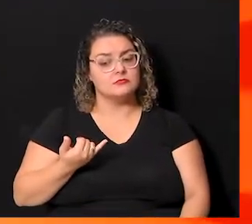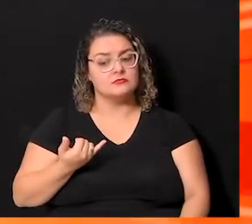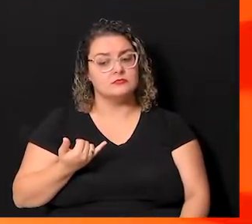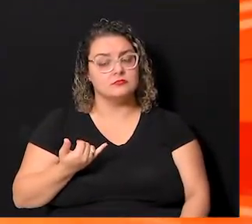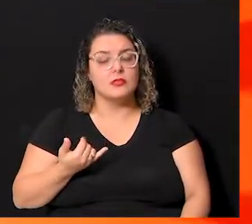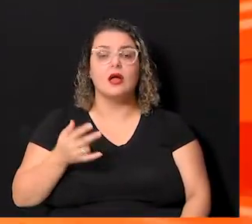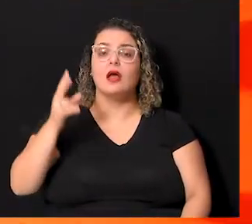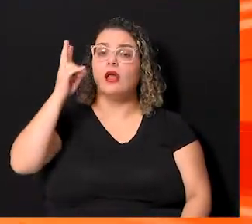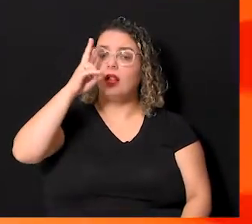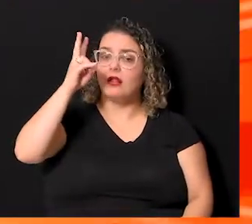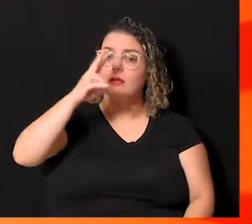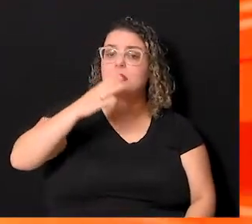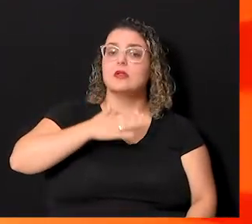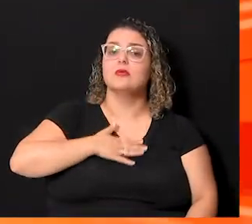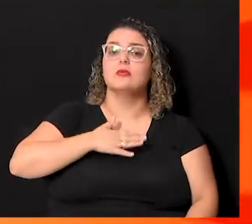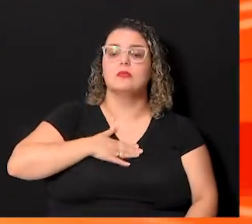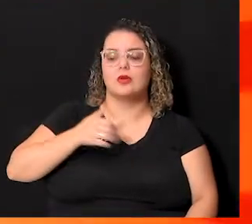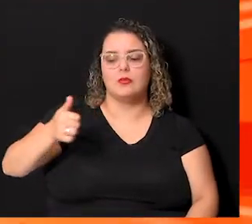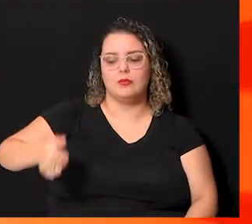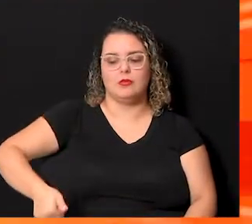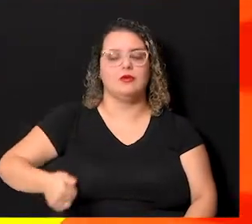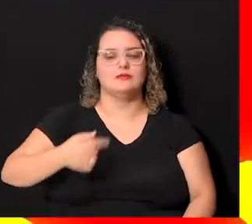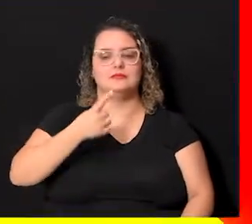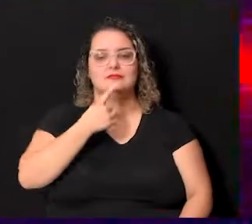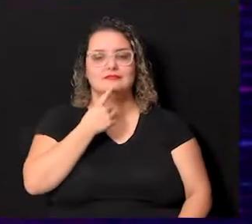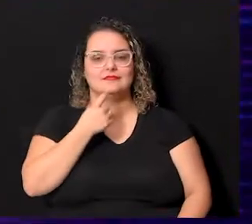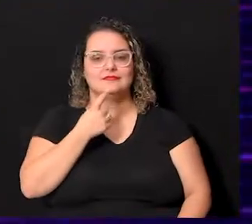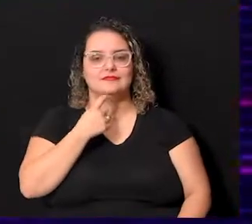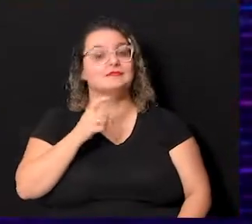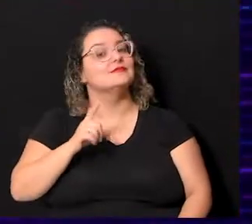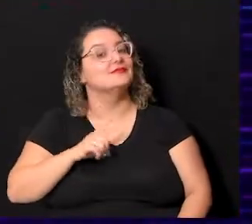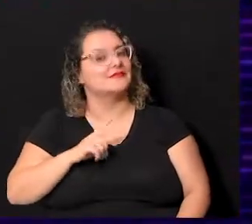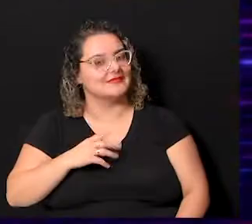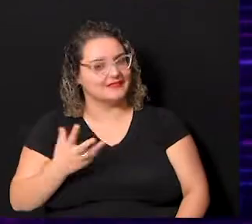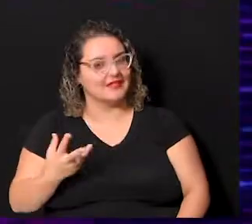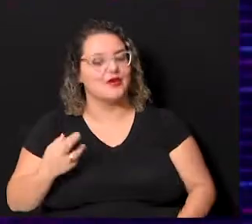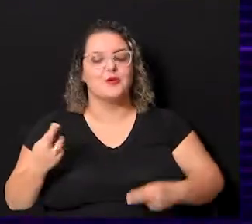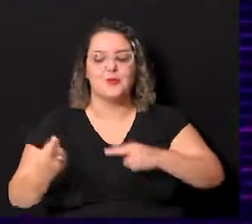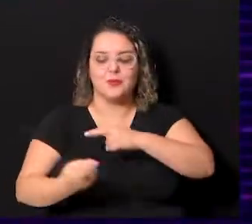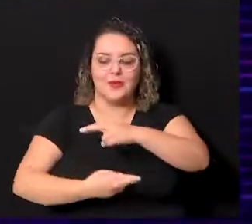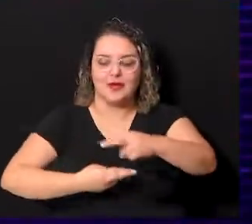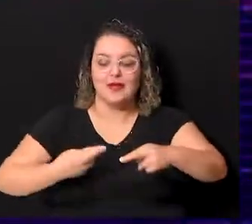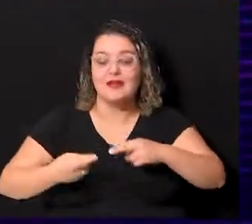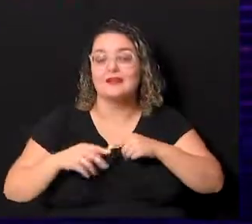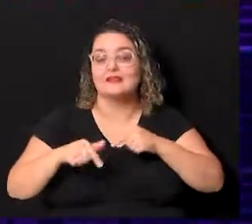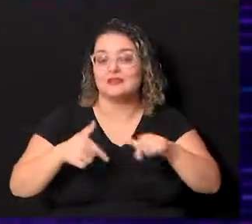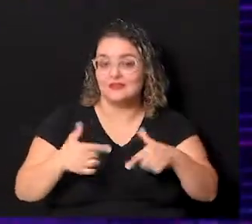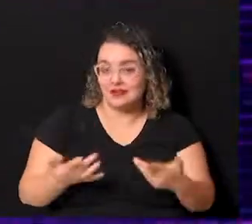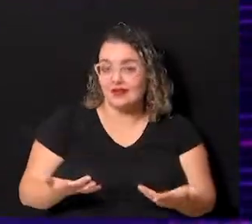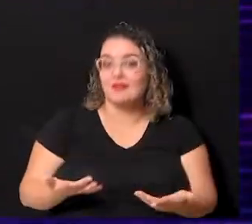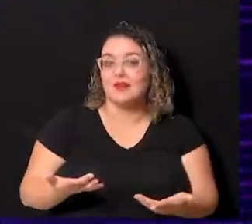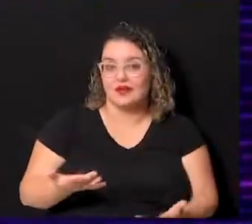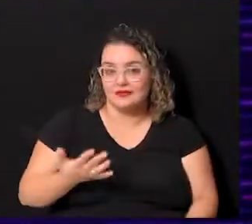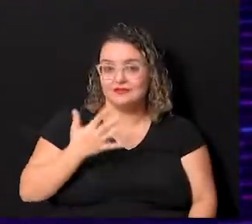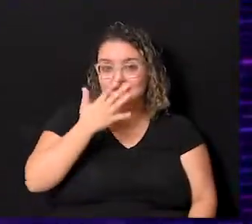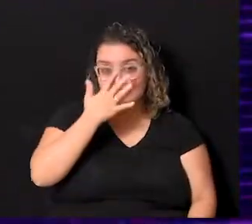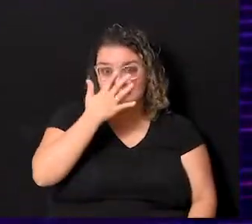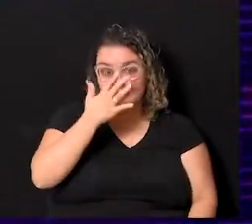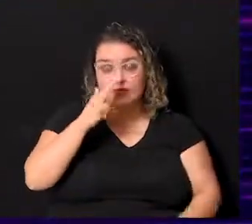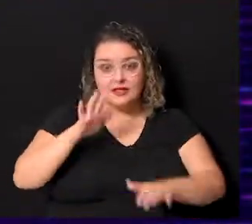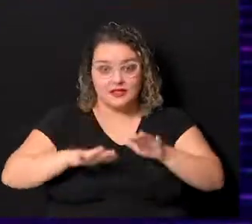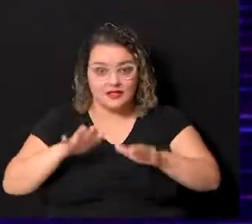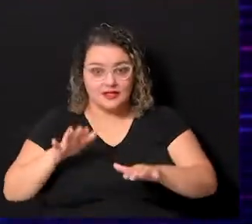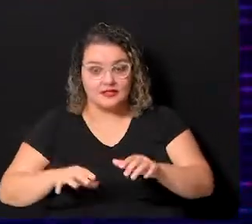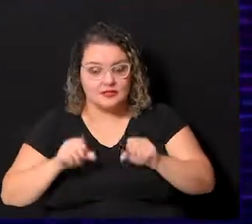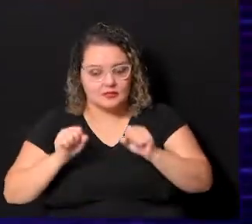pô, lembrei do meu botão vermelho, porque existe uma relação com o trabalho. Então a pessoa